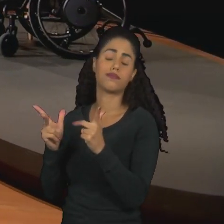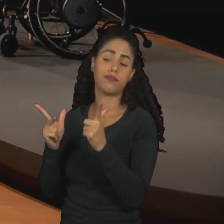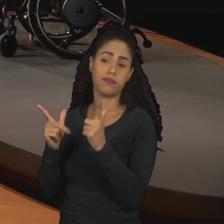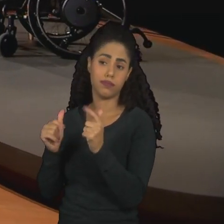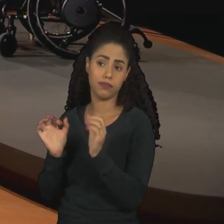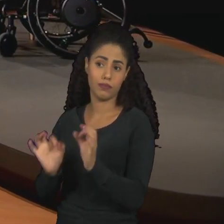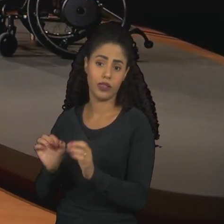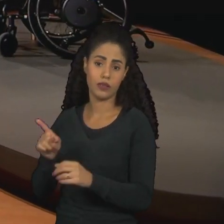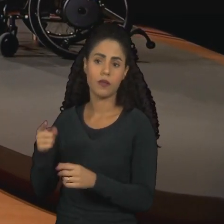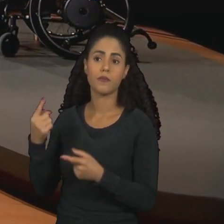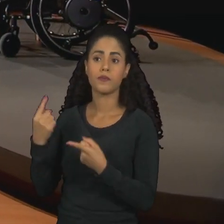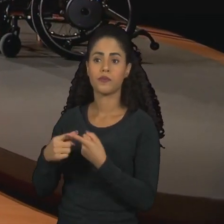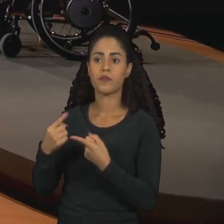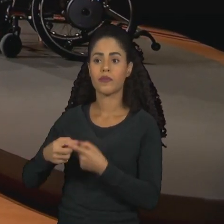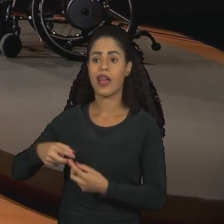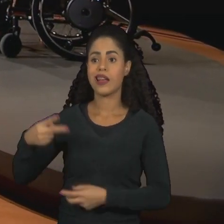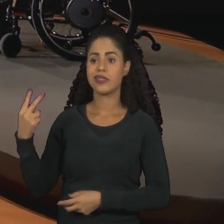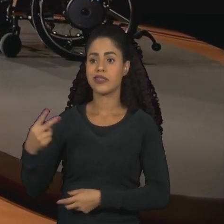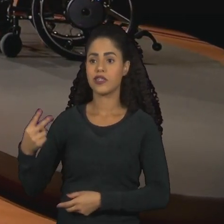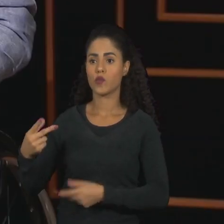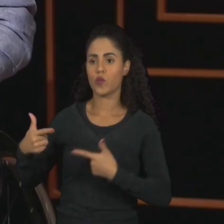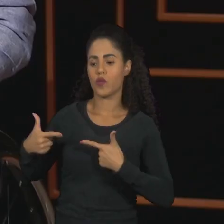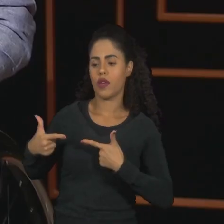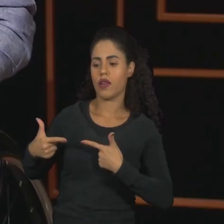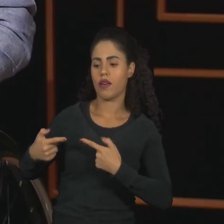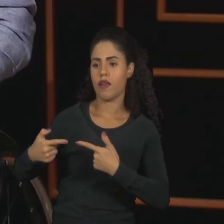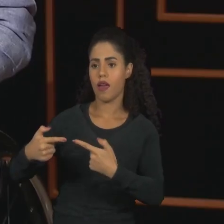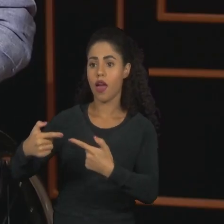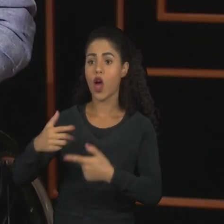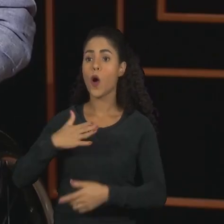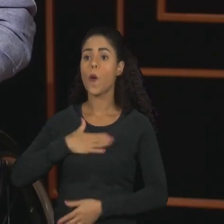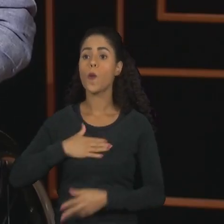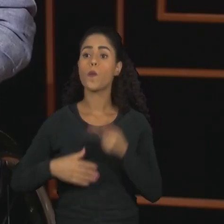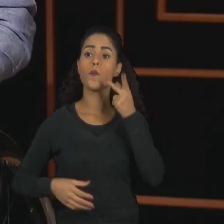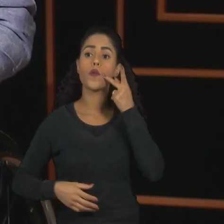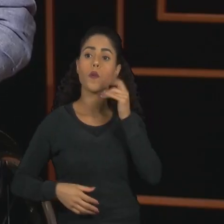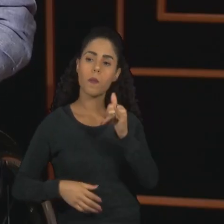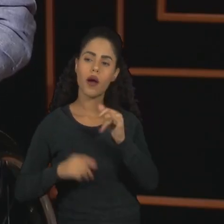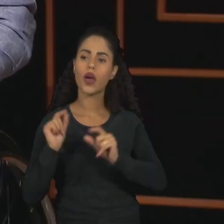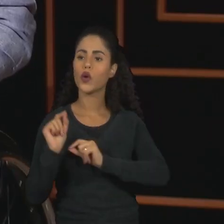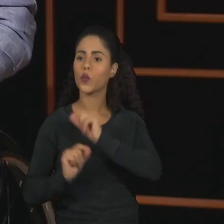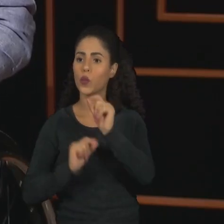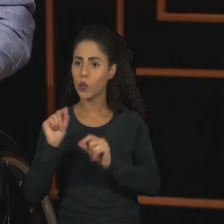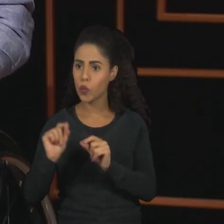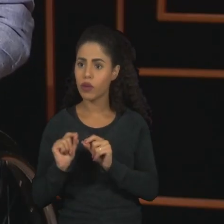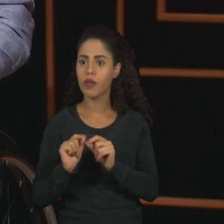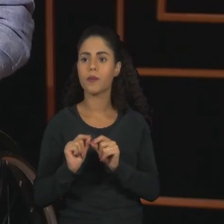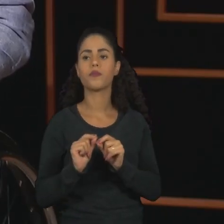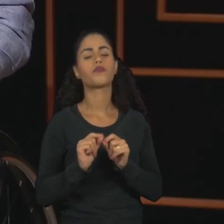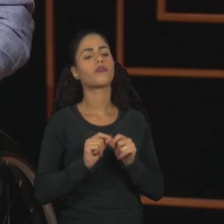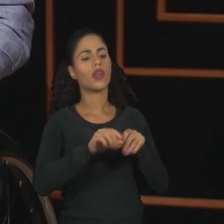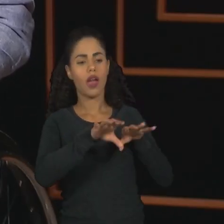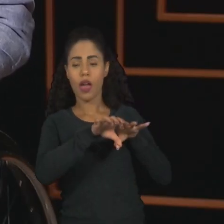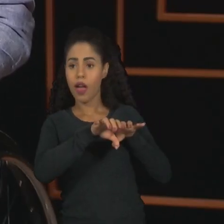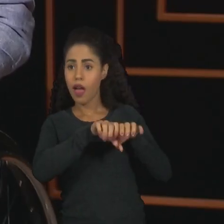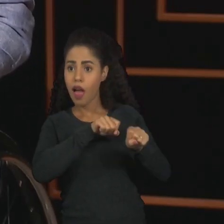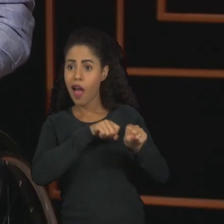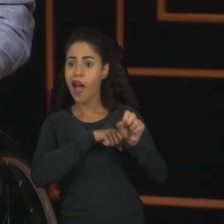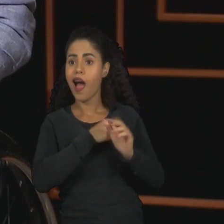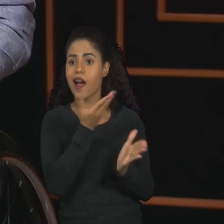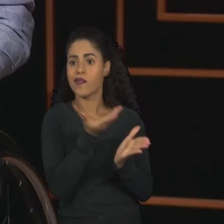Que, falando da Segunda Guerra, meu pai é um camarada que deixa a faculdade de medicina,